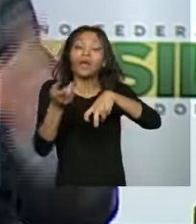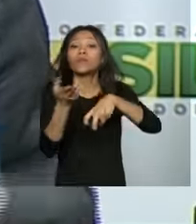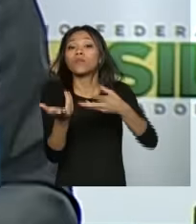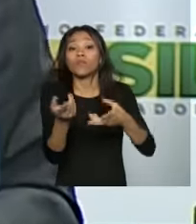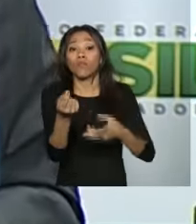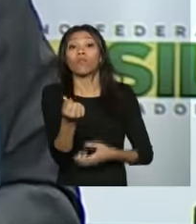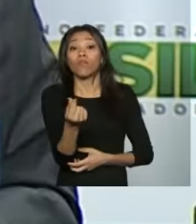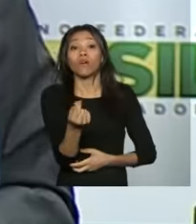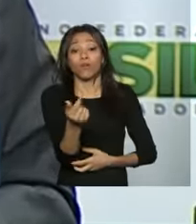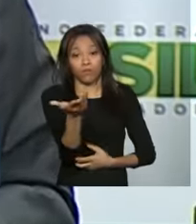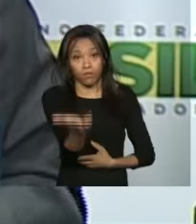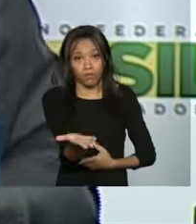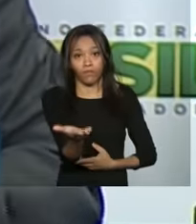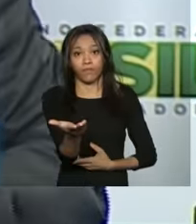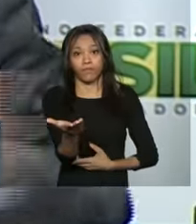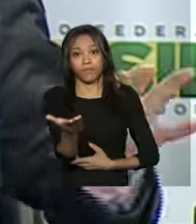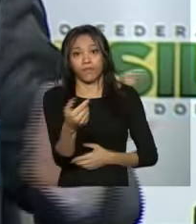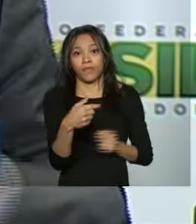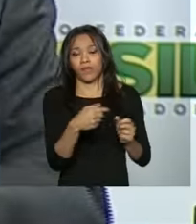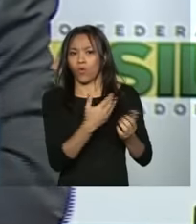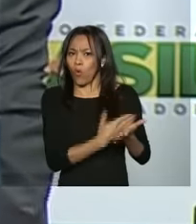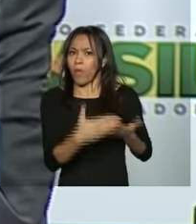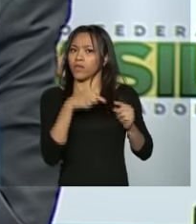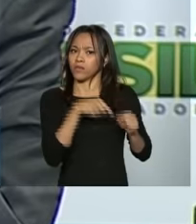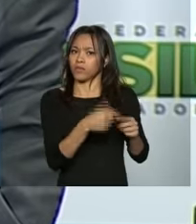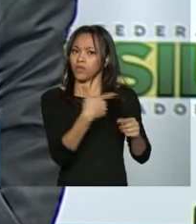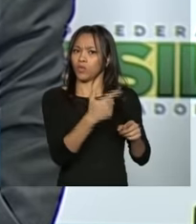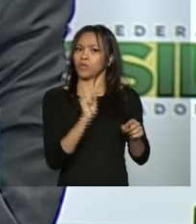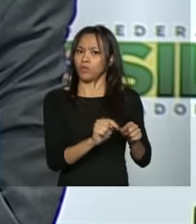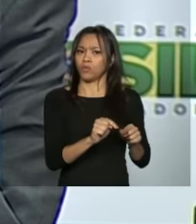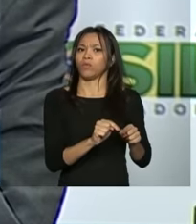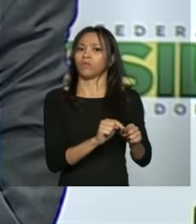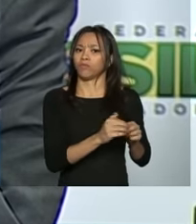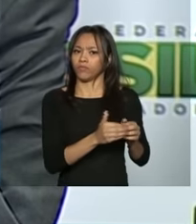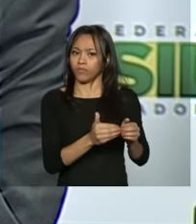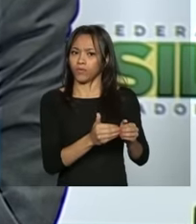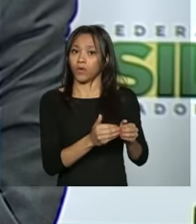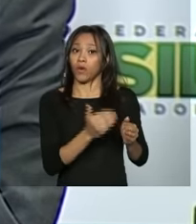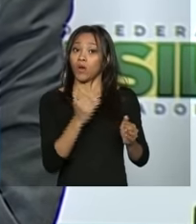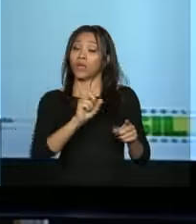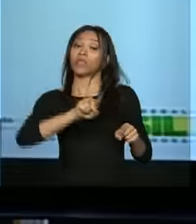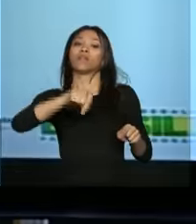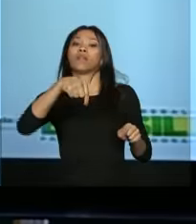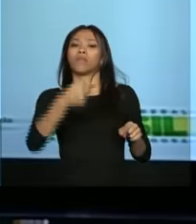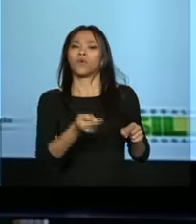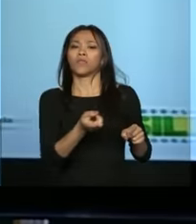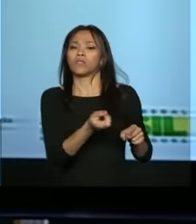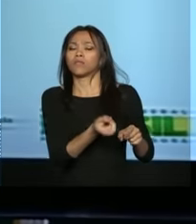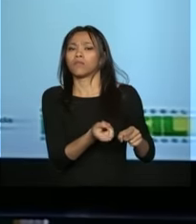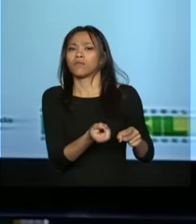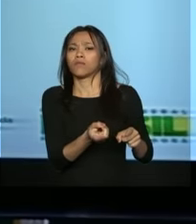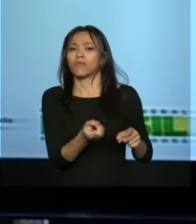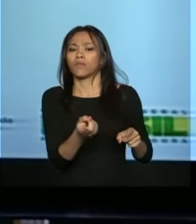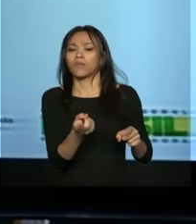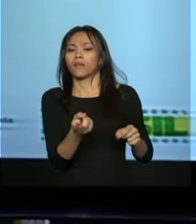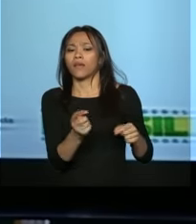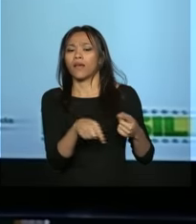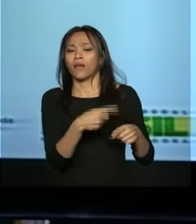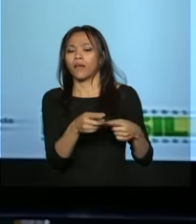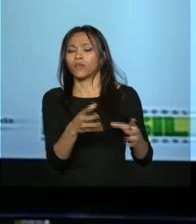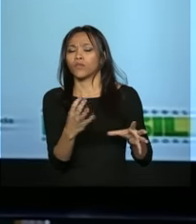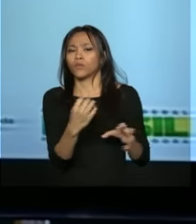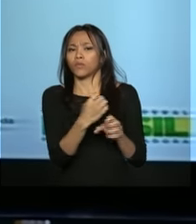legais e irregulares e identifica quanto que ele sai seguro frete desembaraço agrega